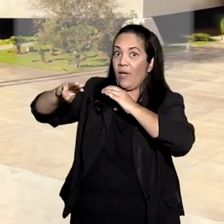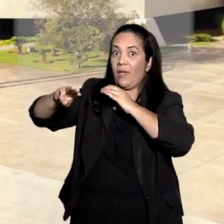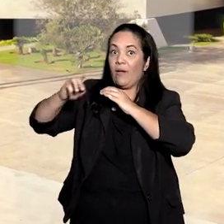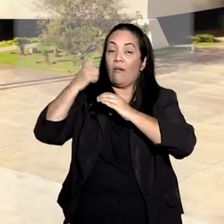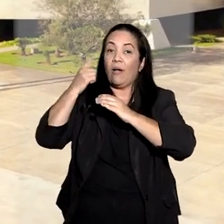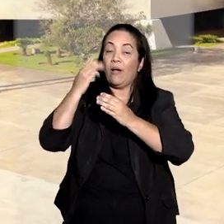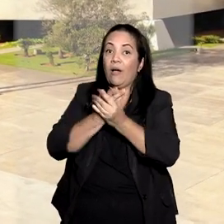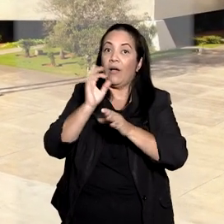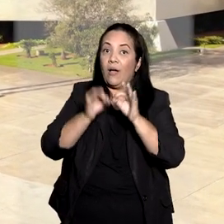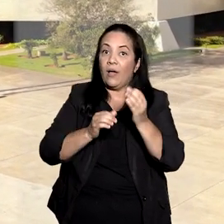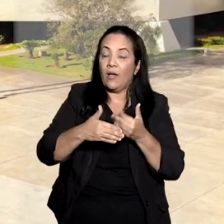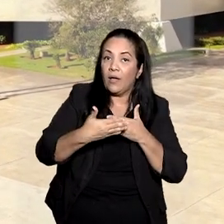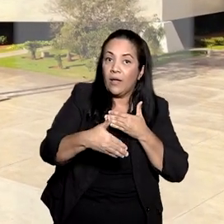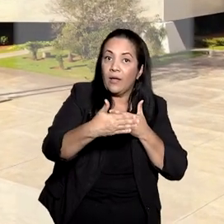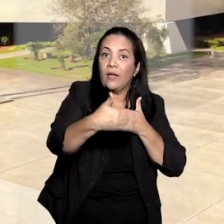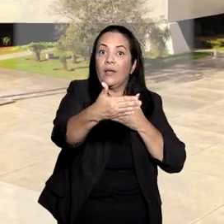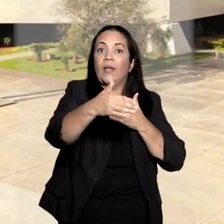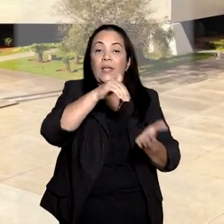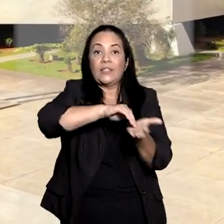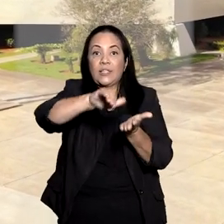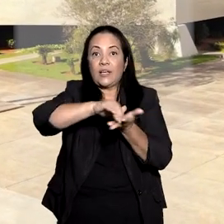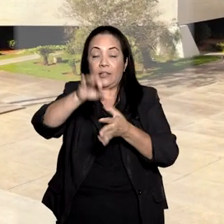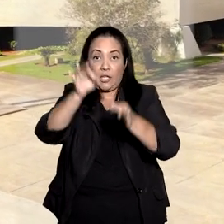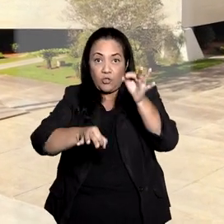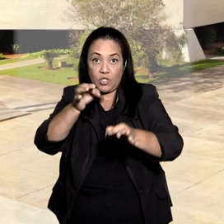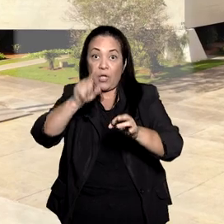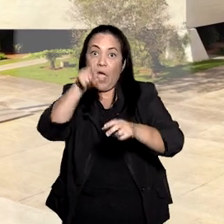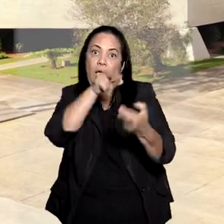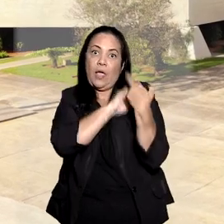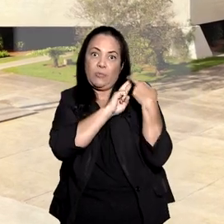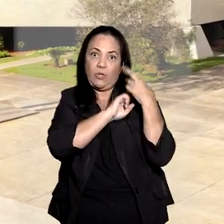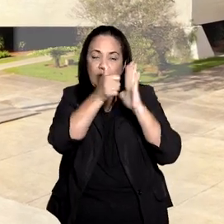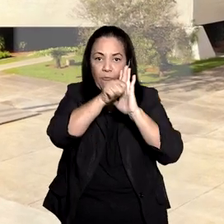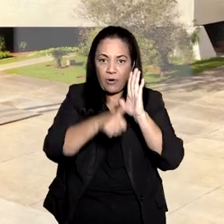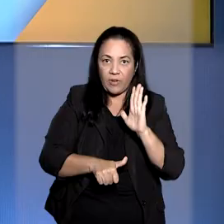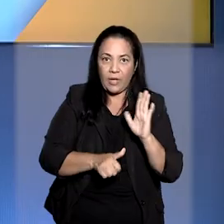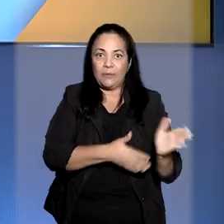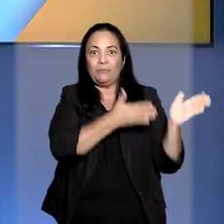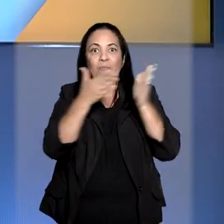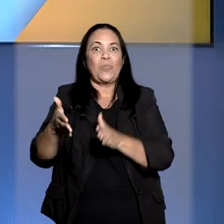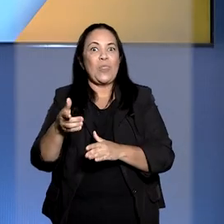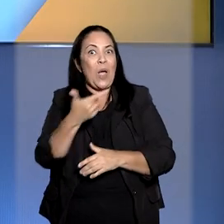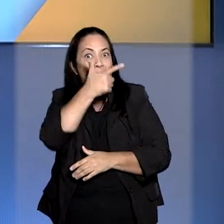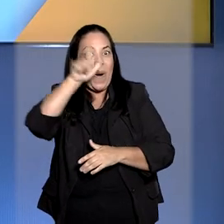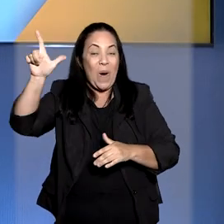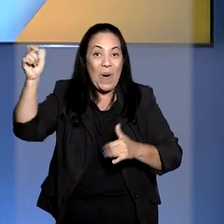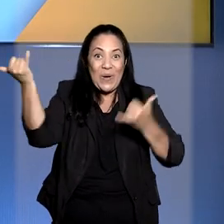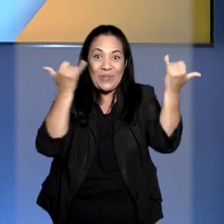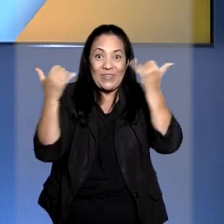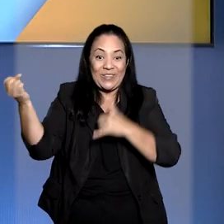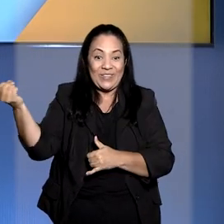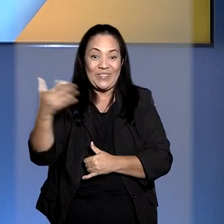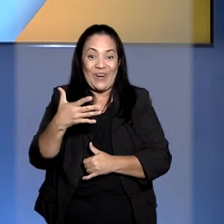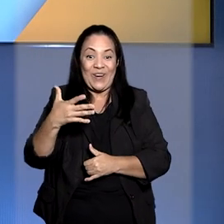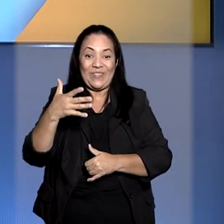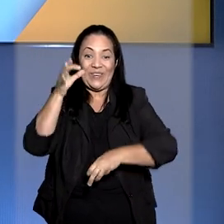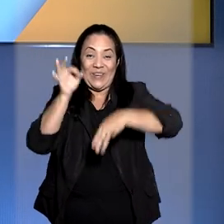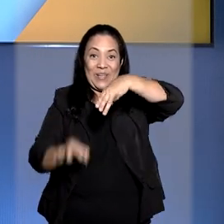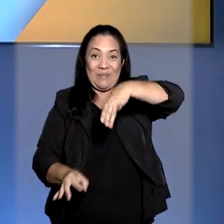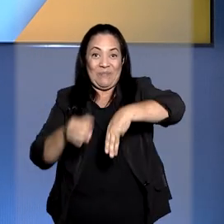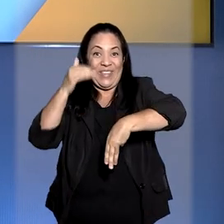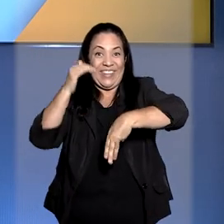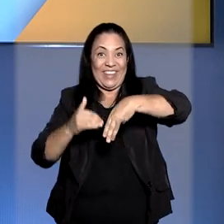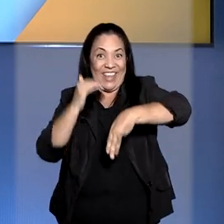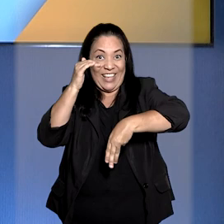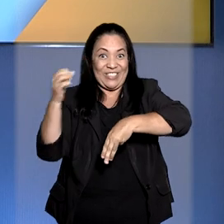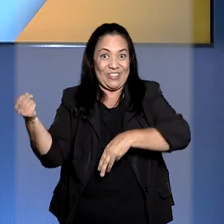a condução dos trâmites fica cargo da secretaria judiciária outra novidade foi a chegada dos